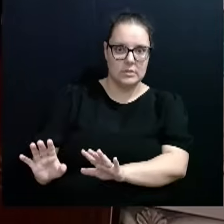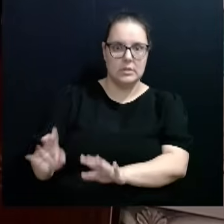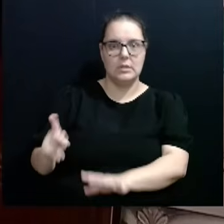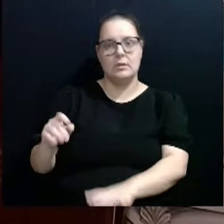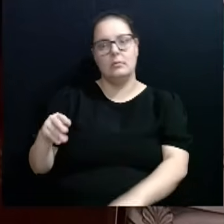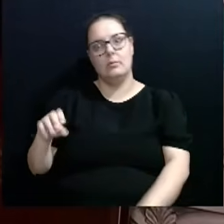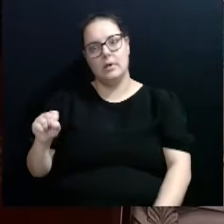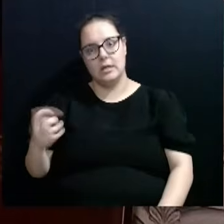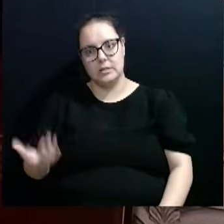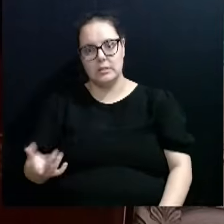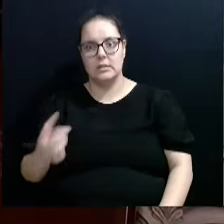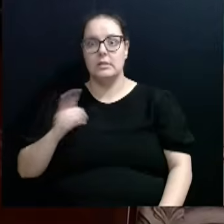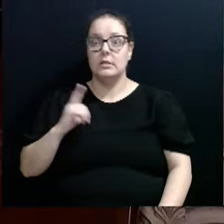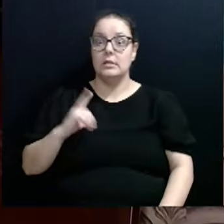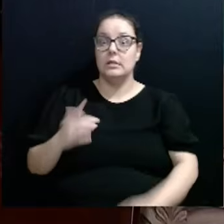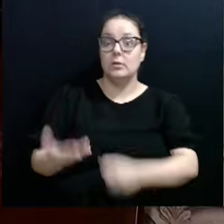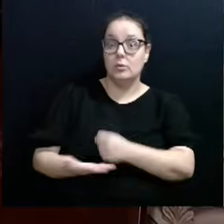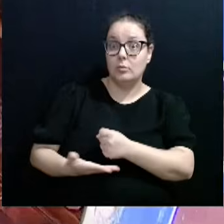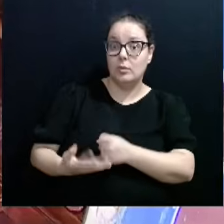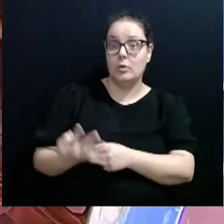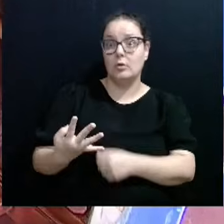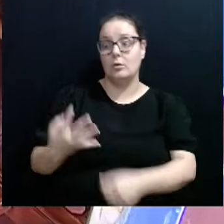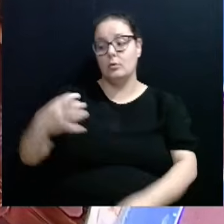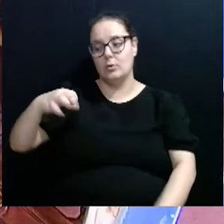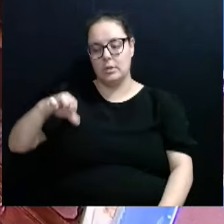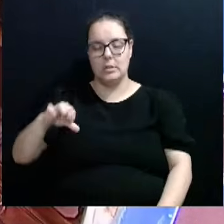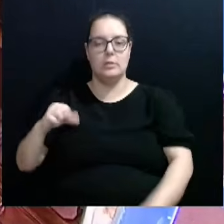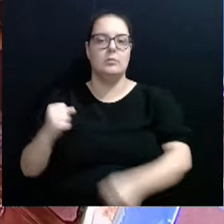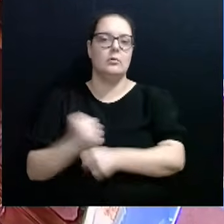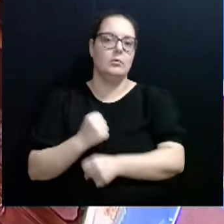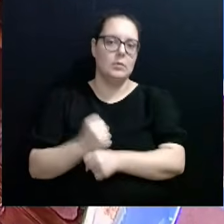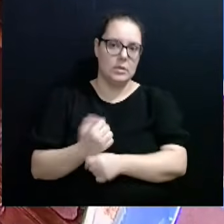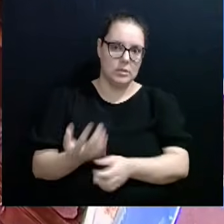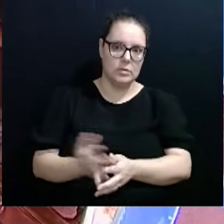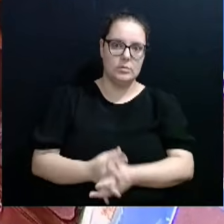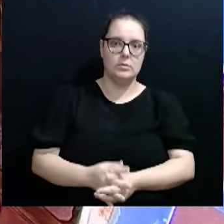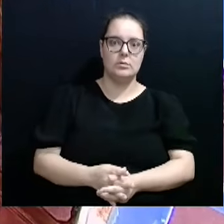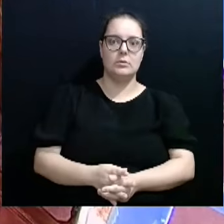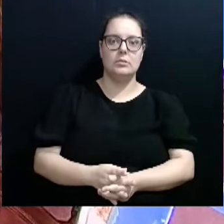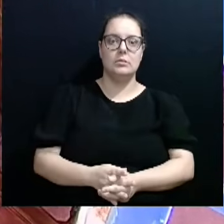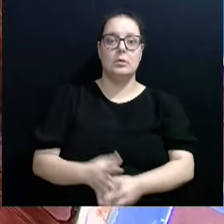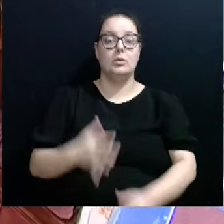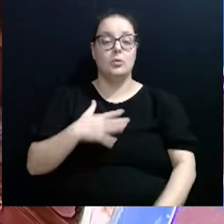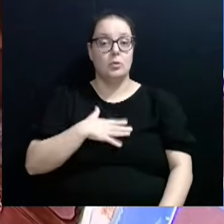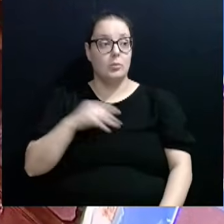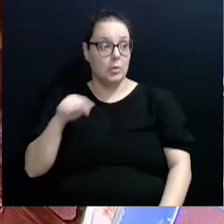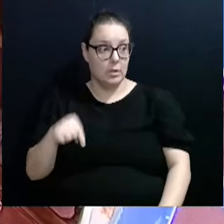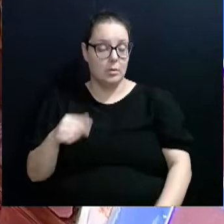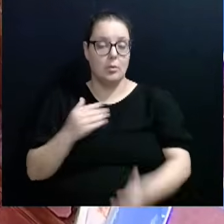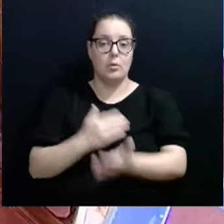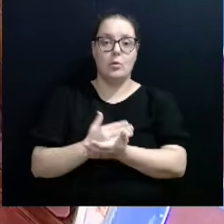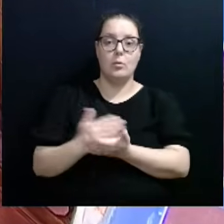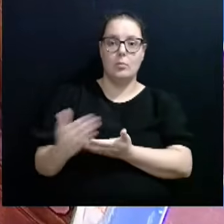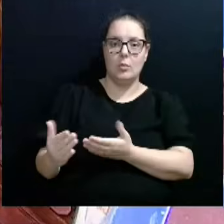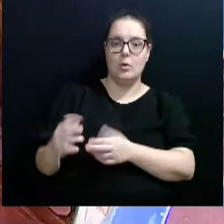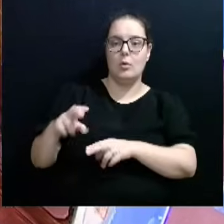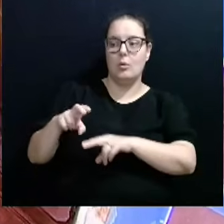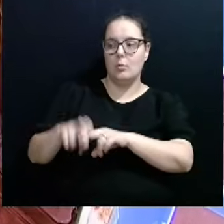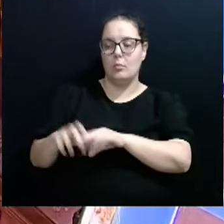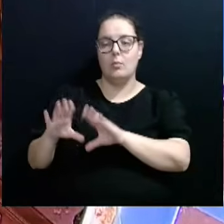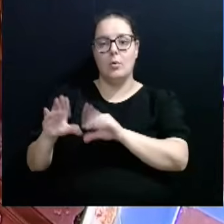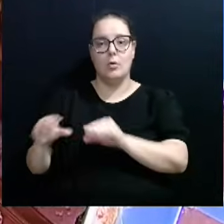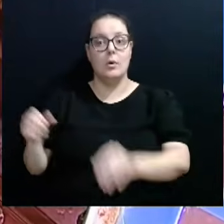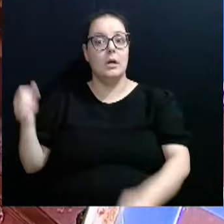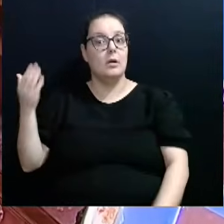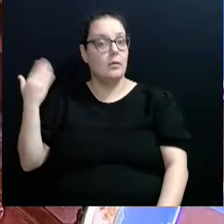ter no mínimo 49 anos, né? Sim. E no meu caso, como eu comecei com móveis antigos e